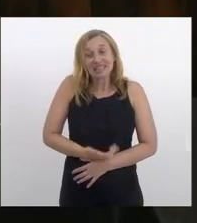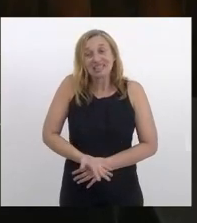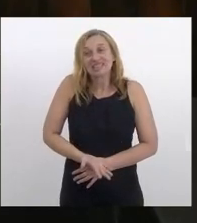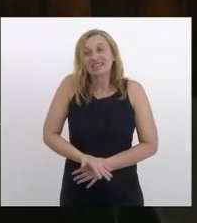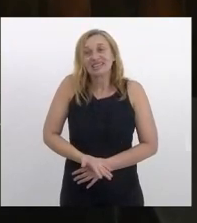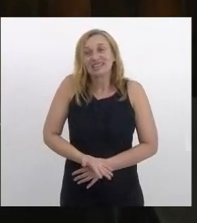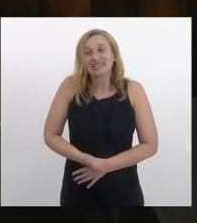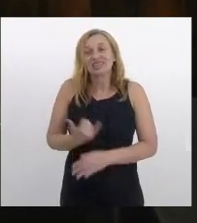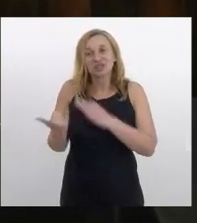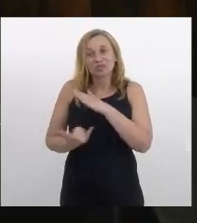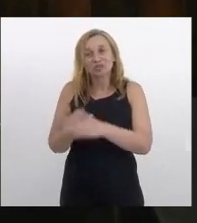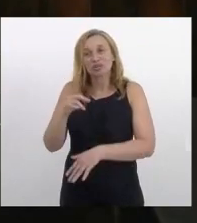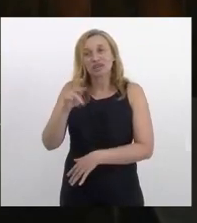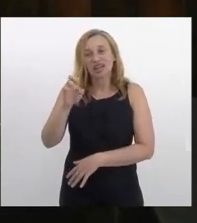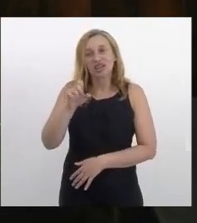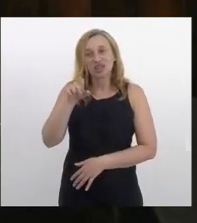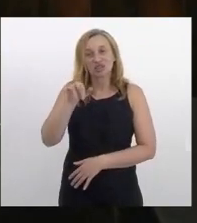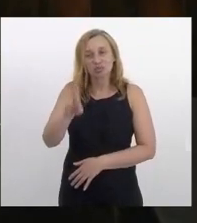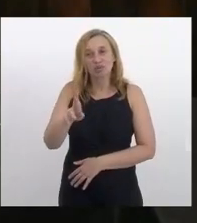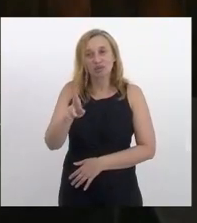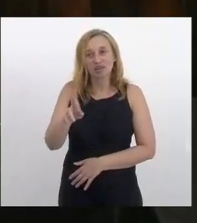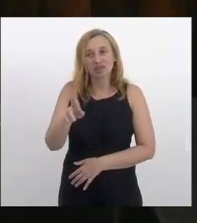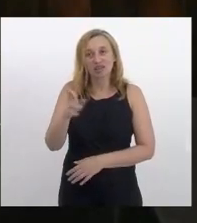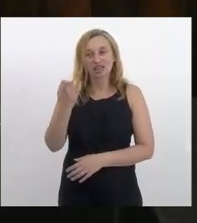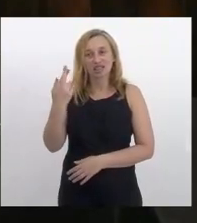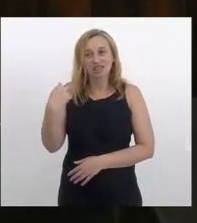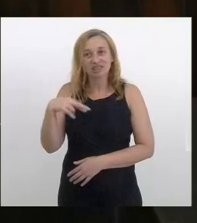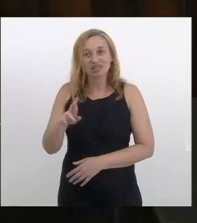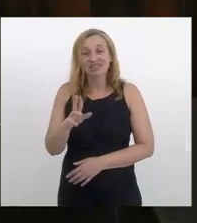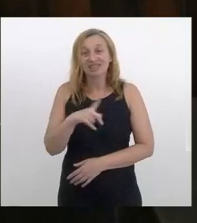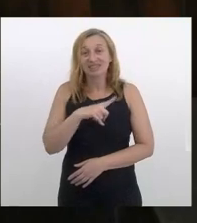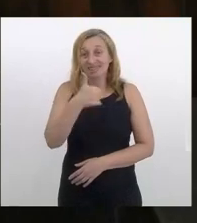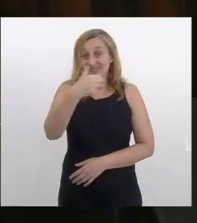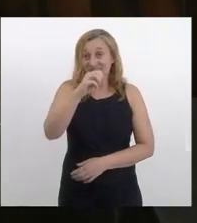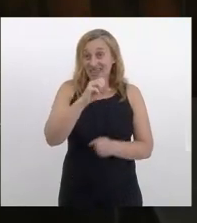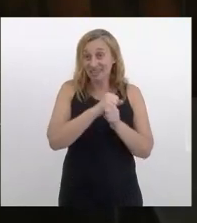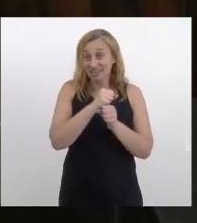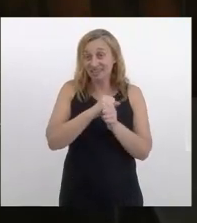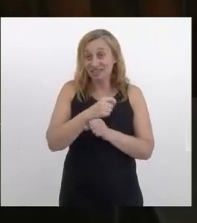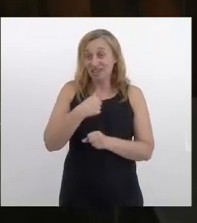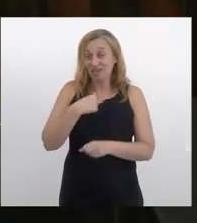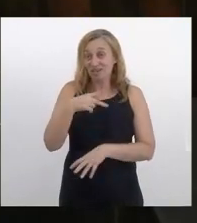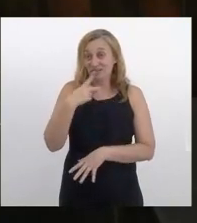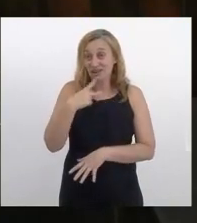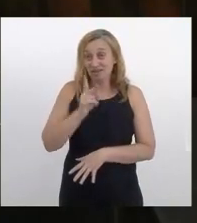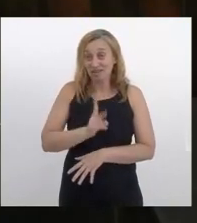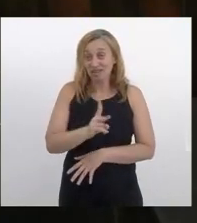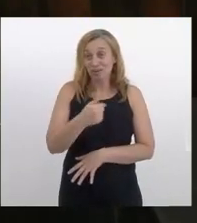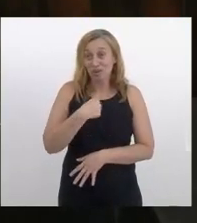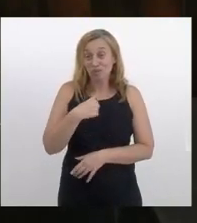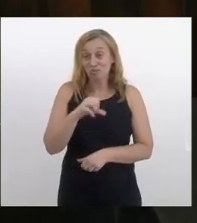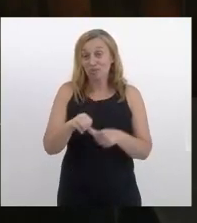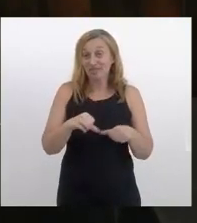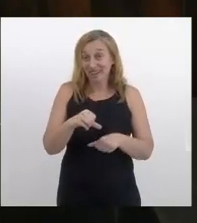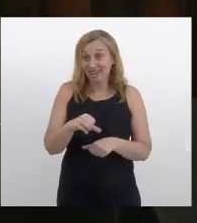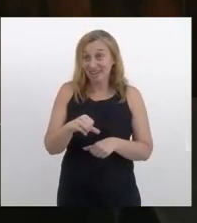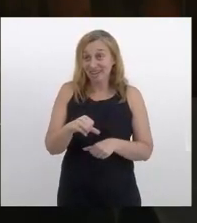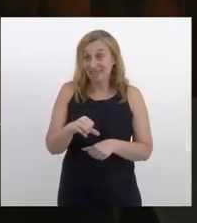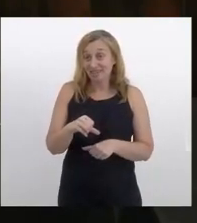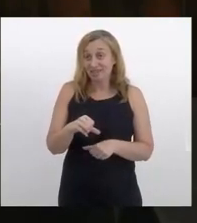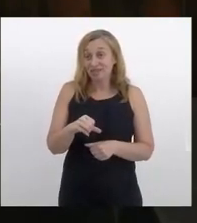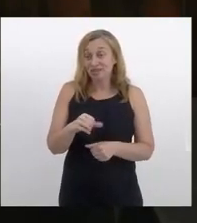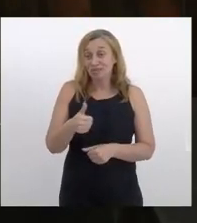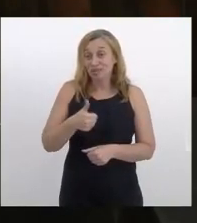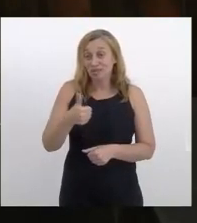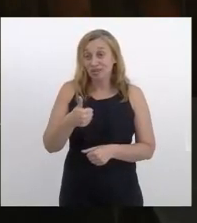do Instituto Espírita e Religião ter 10 anos, eu sempre digo que eu mudei muito desde o dia que passei